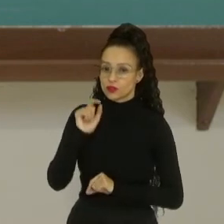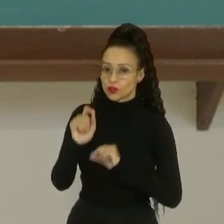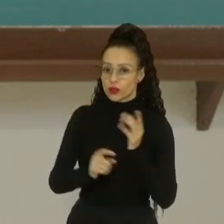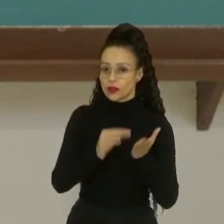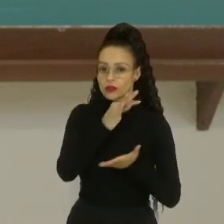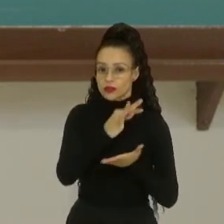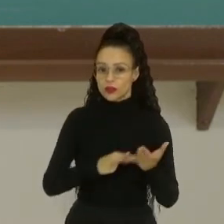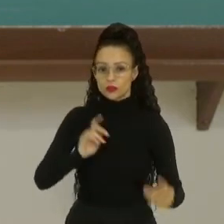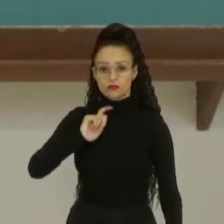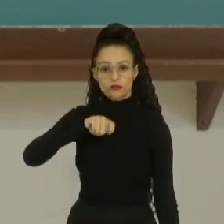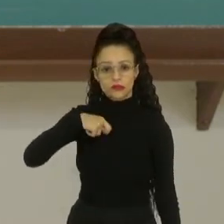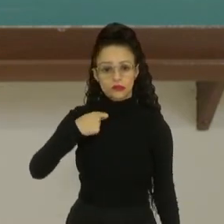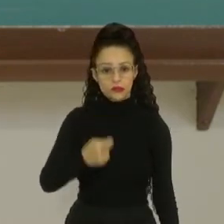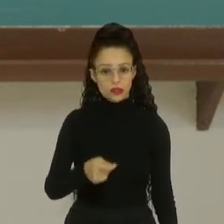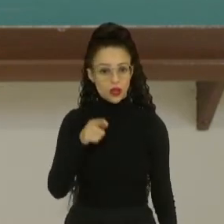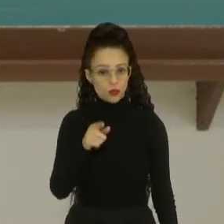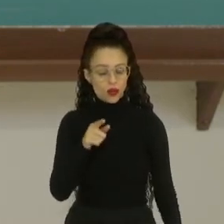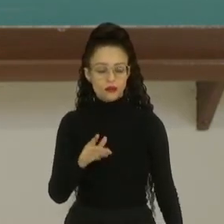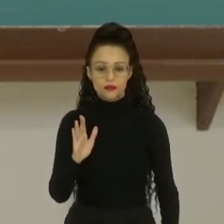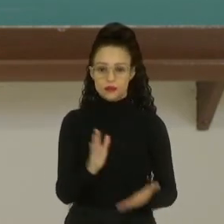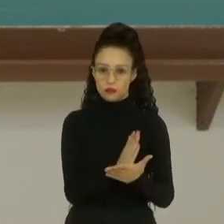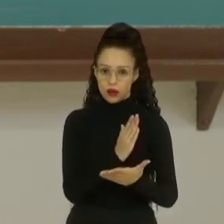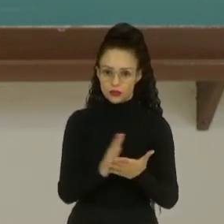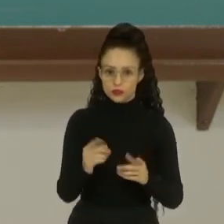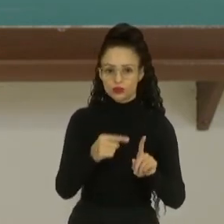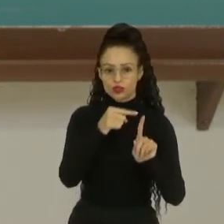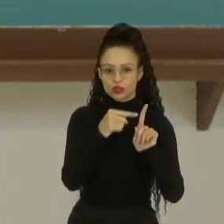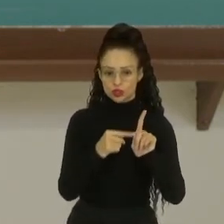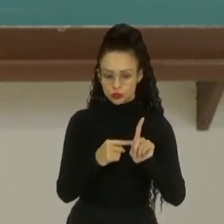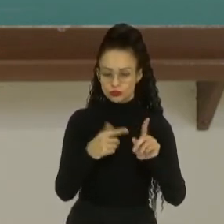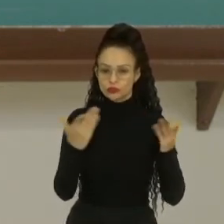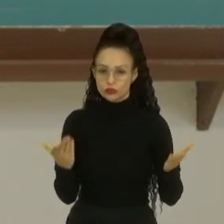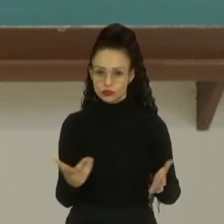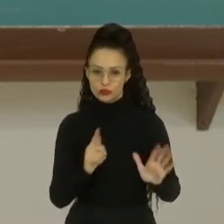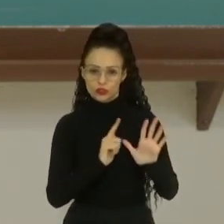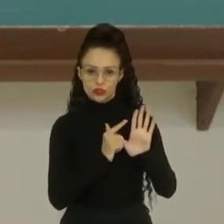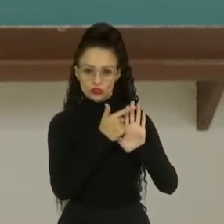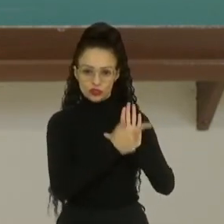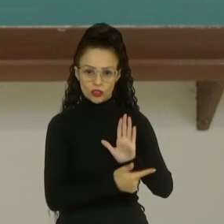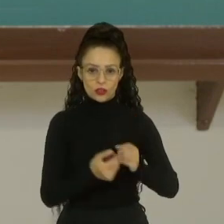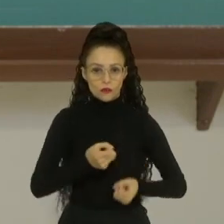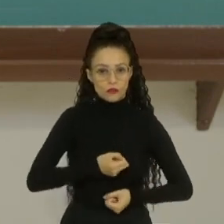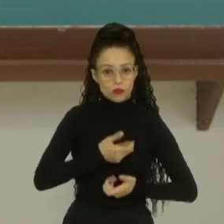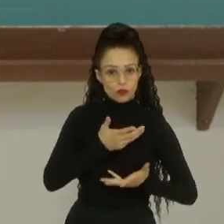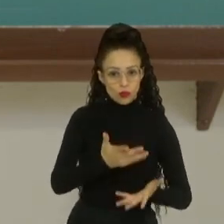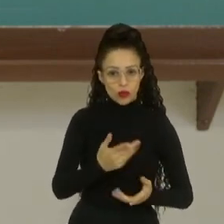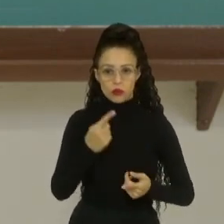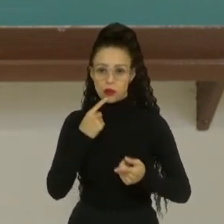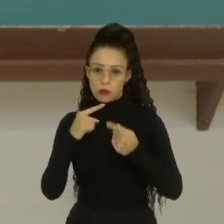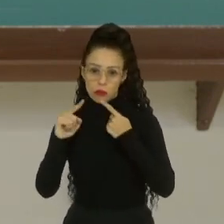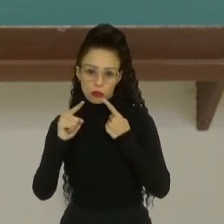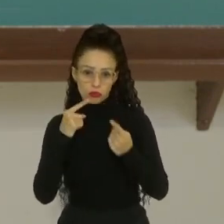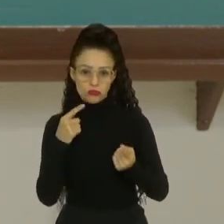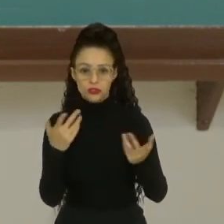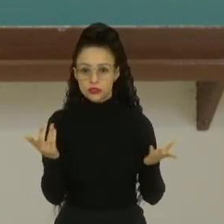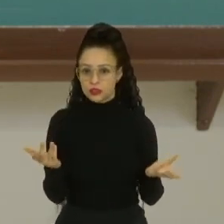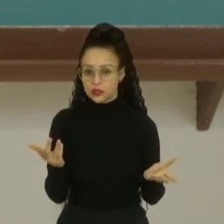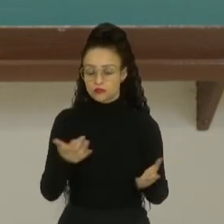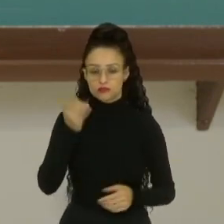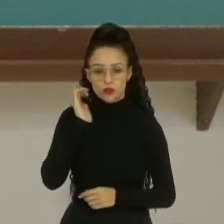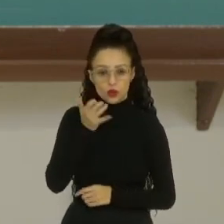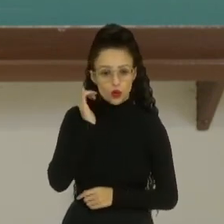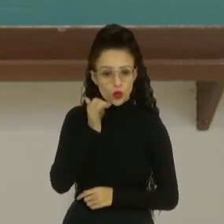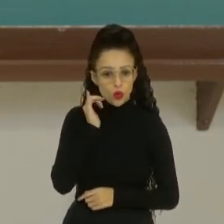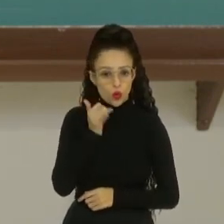então receber essa classificação, né? Por um determinado gênero, ser poema, ser música, ser conto,